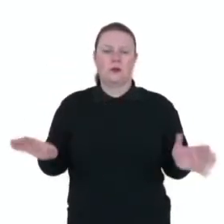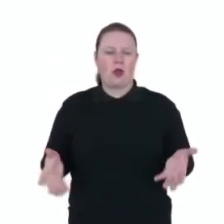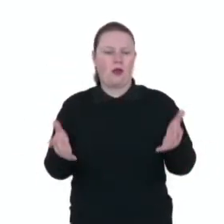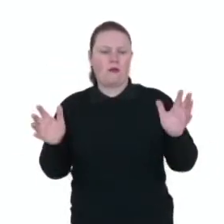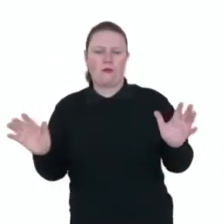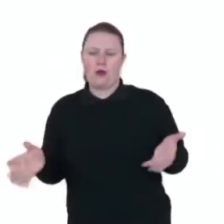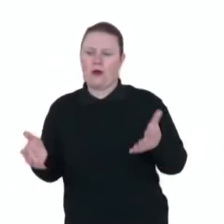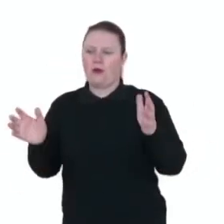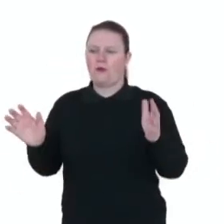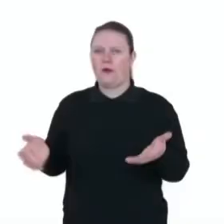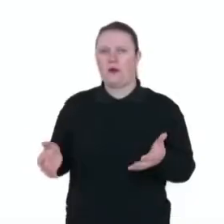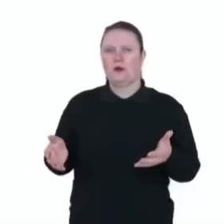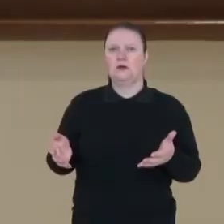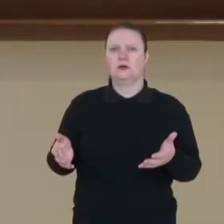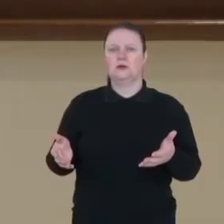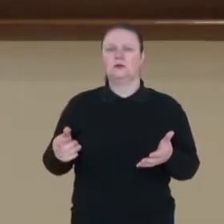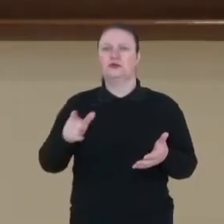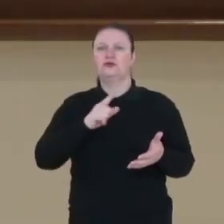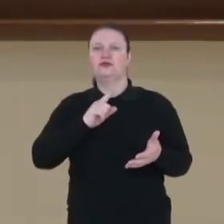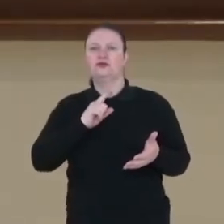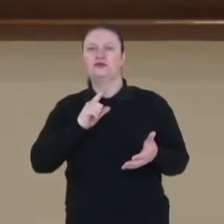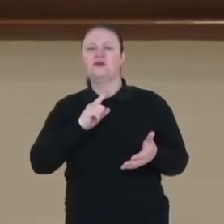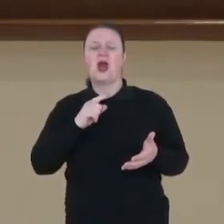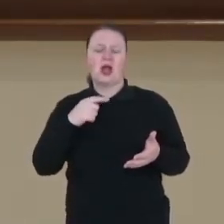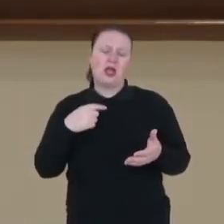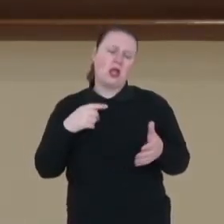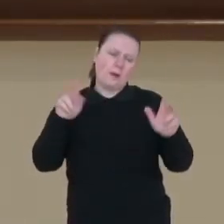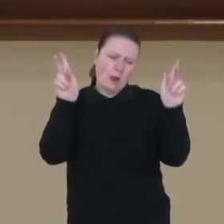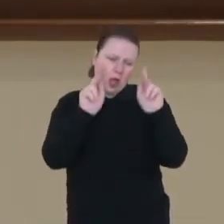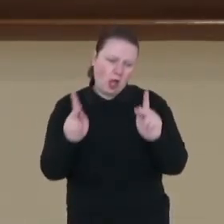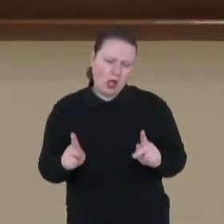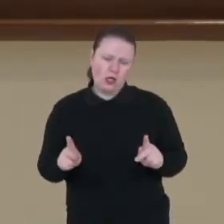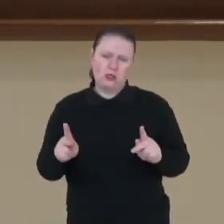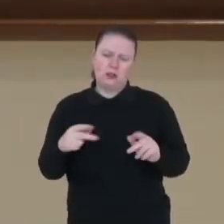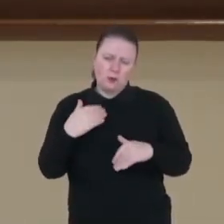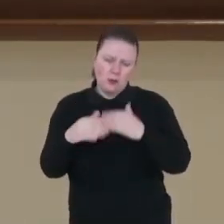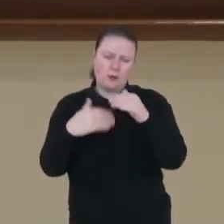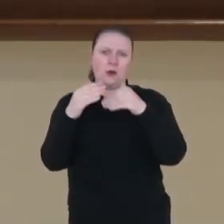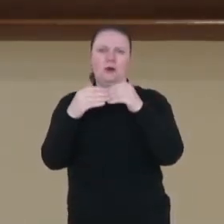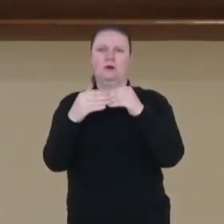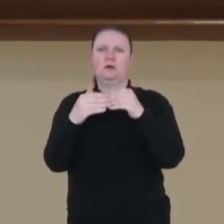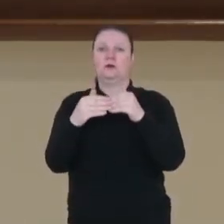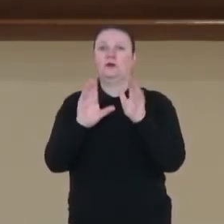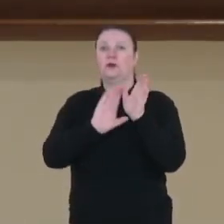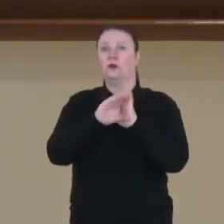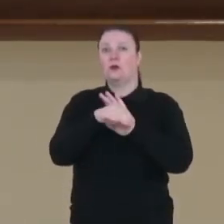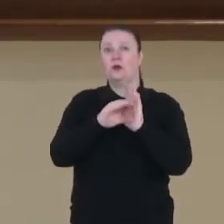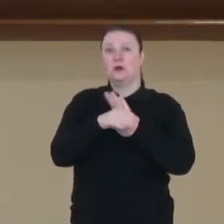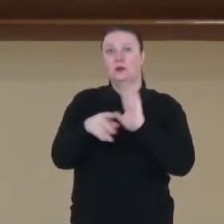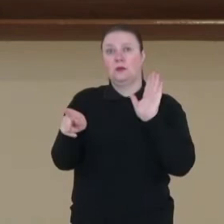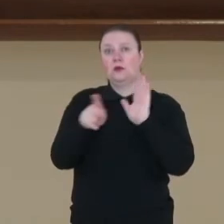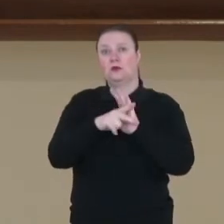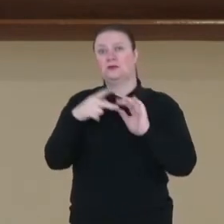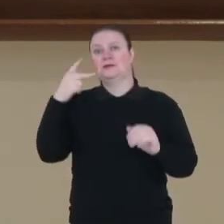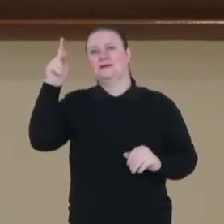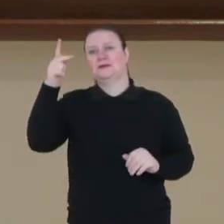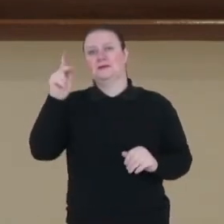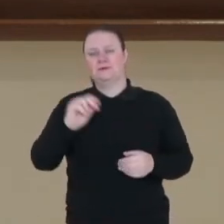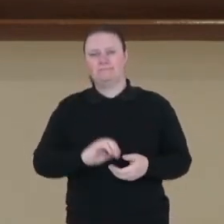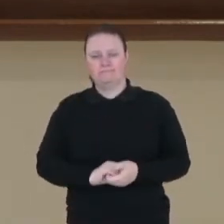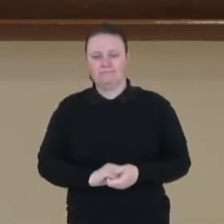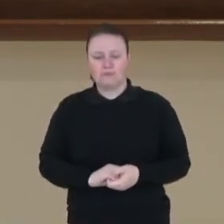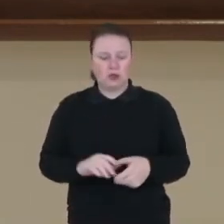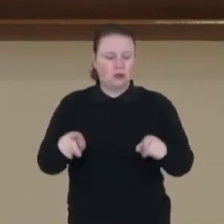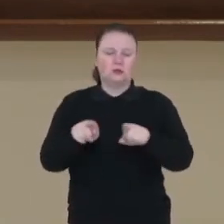e a paz. Porque esse era o conceito mesmo que eles tinham, de que quando eles estavam invadindo,